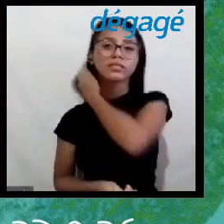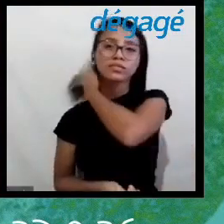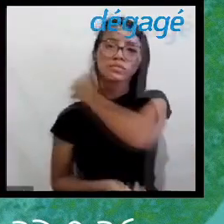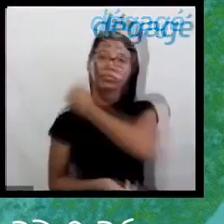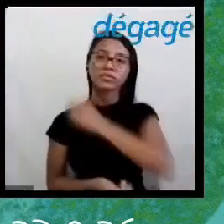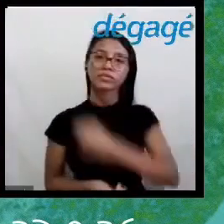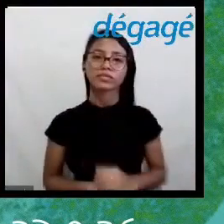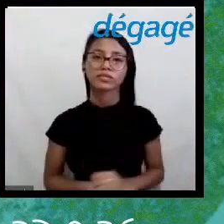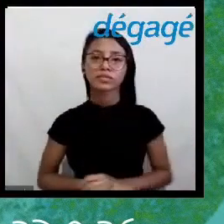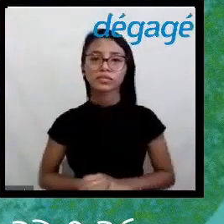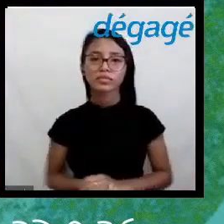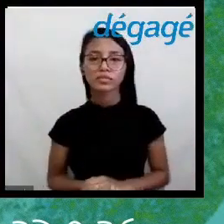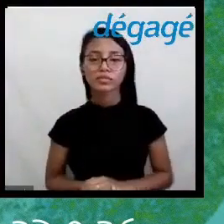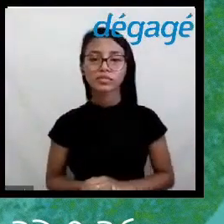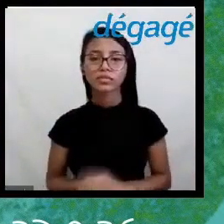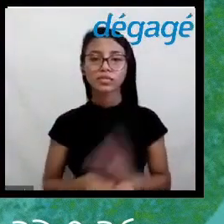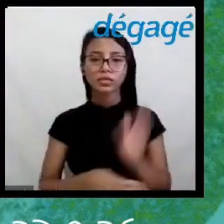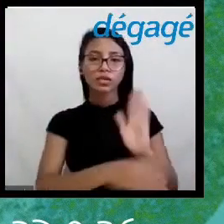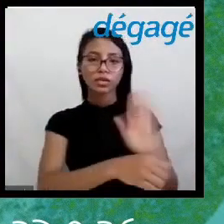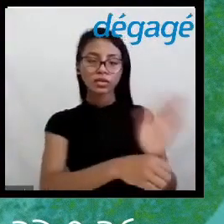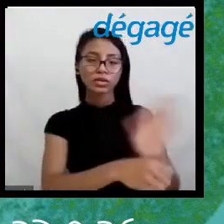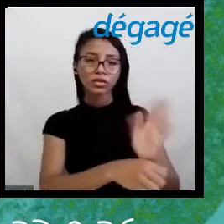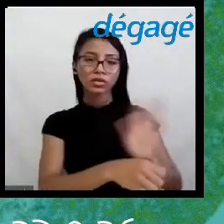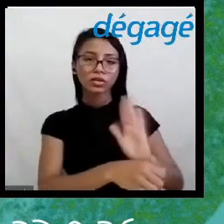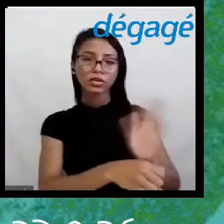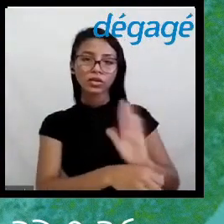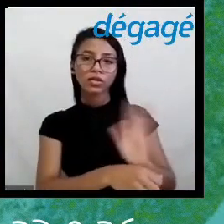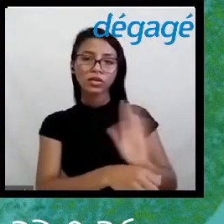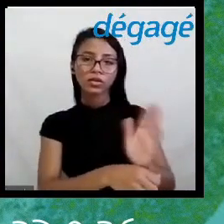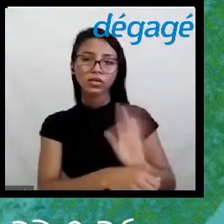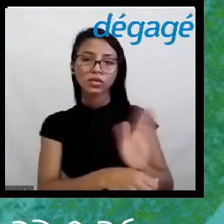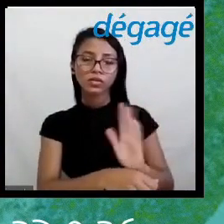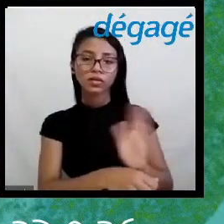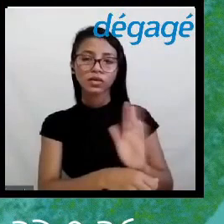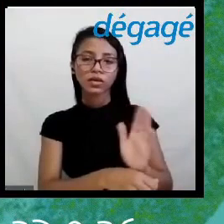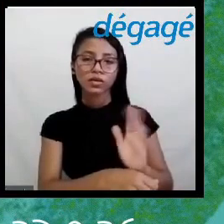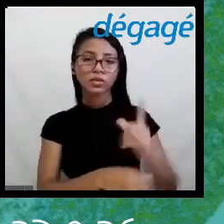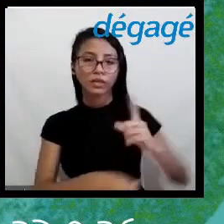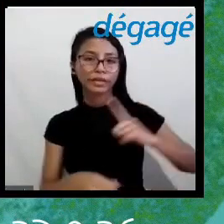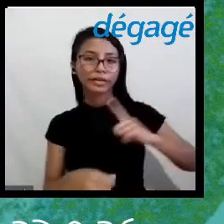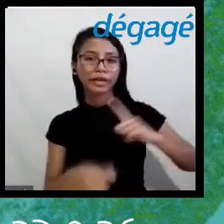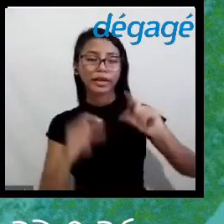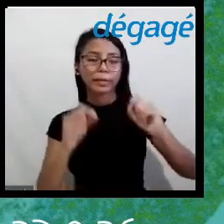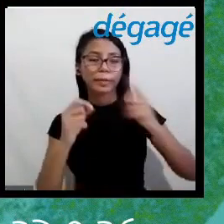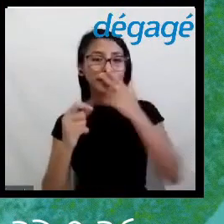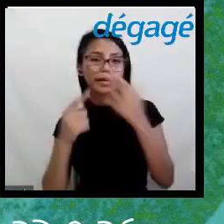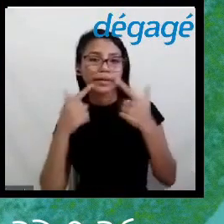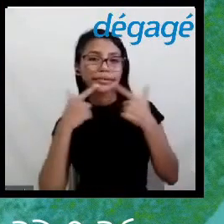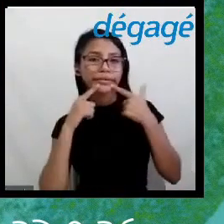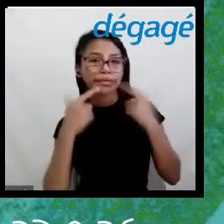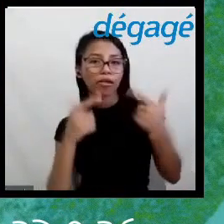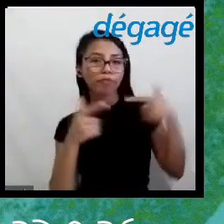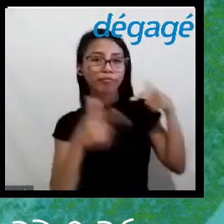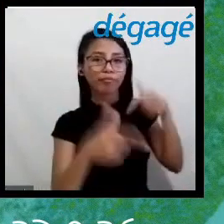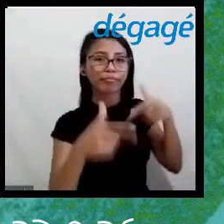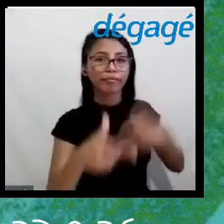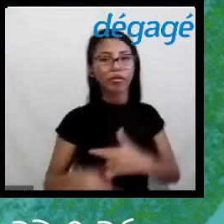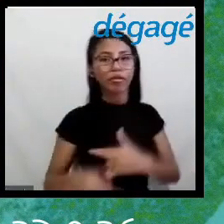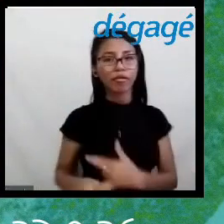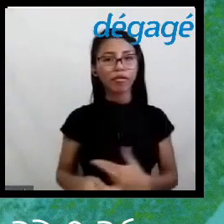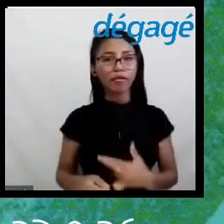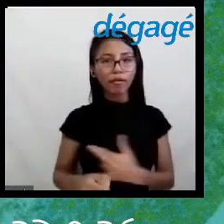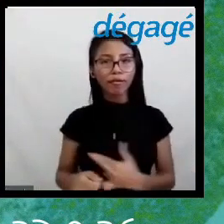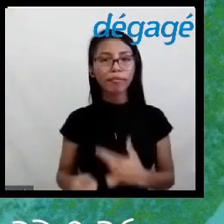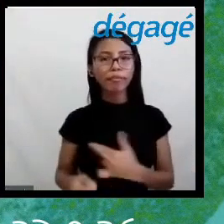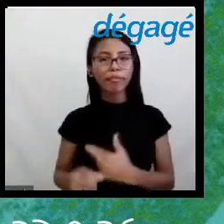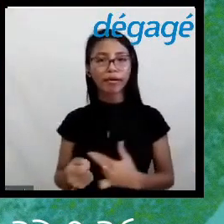O filme, lógico que os filmes trazem essa linguagem um pouco romântica e, como o Charles falou ontem do Rayman, né?